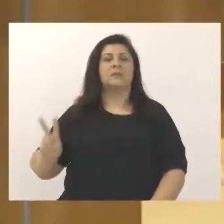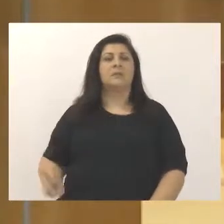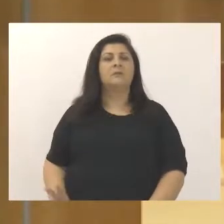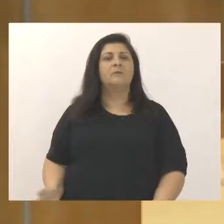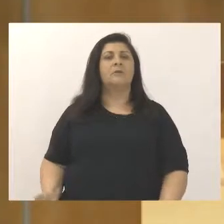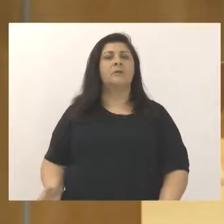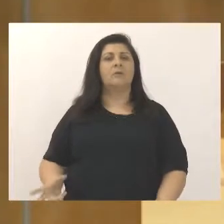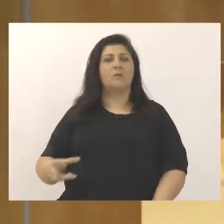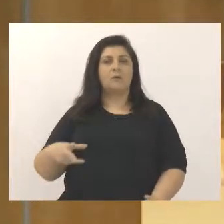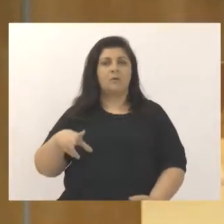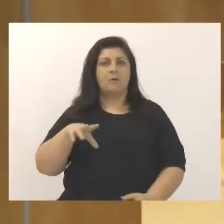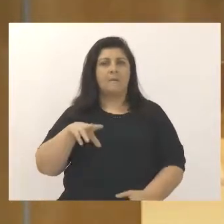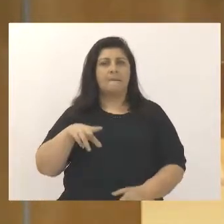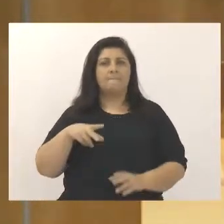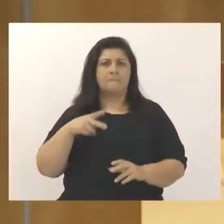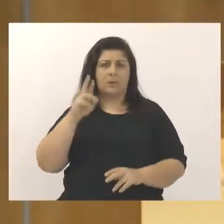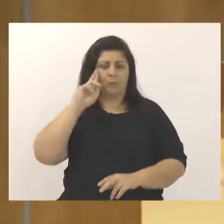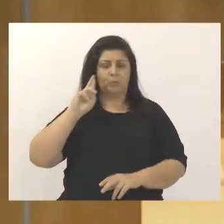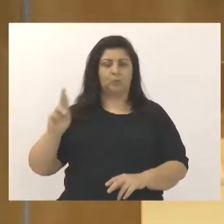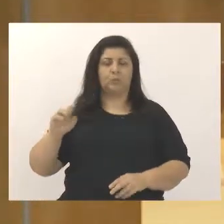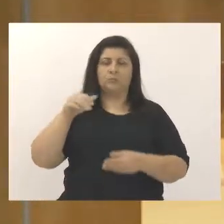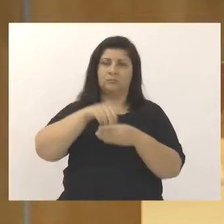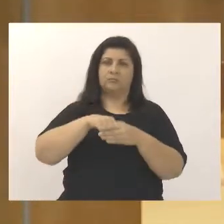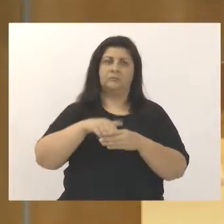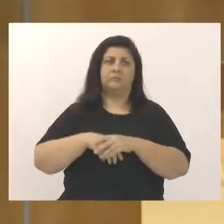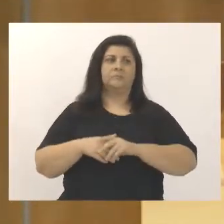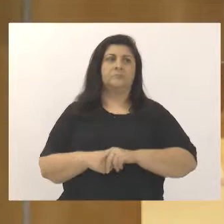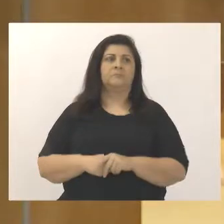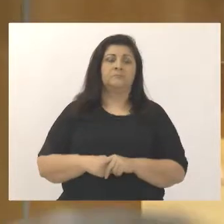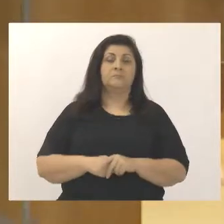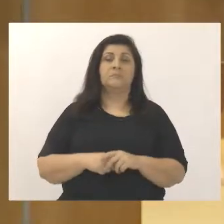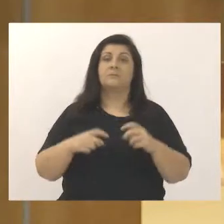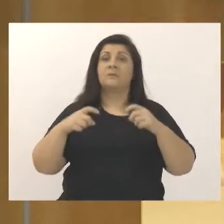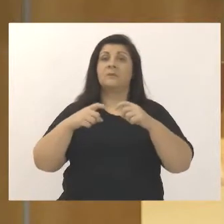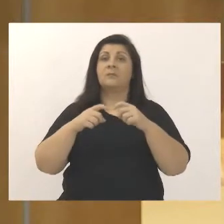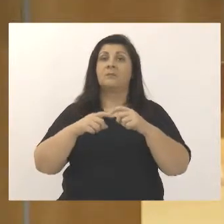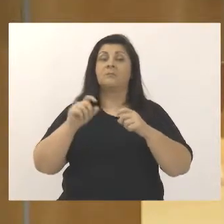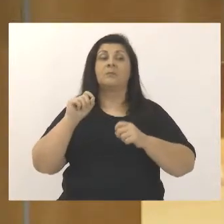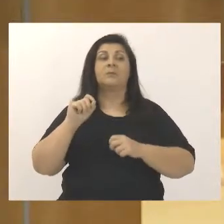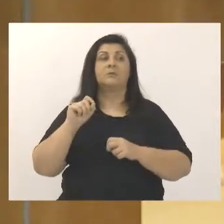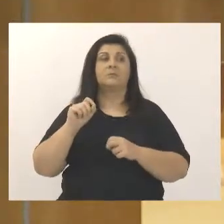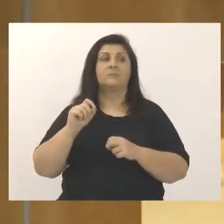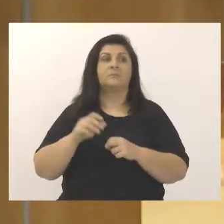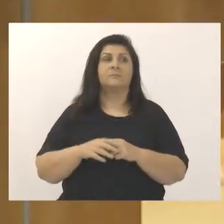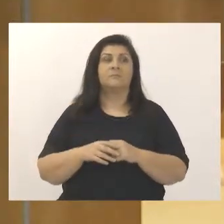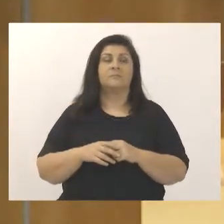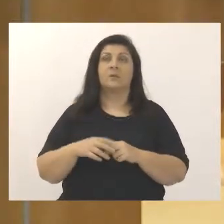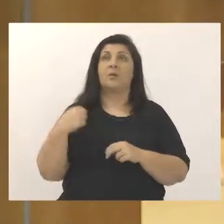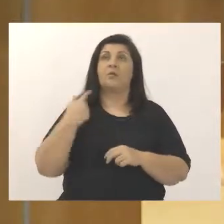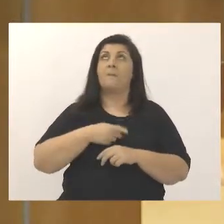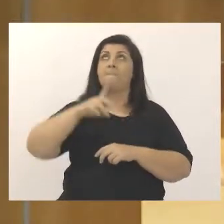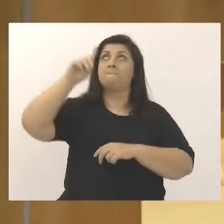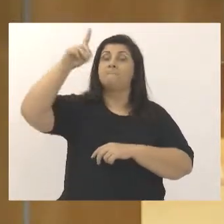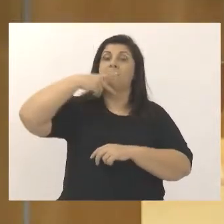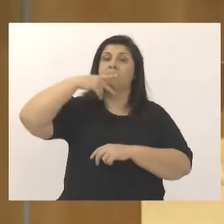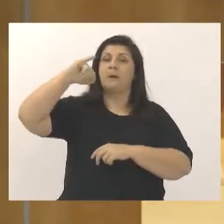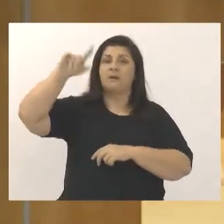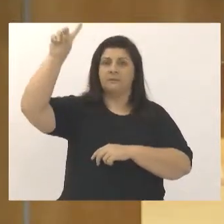voto. Então, independente, é que não eu falo. E tem os médicos dos médicos, que é o nosso pai que está lá em